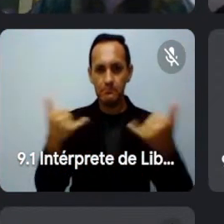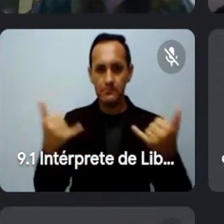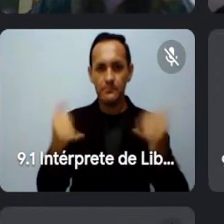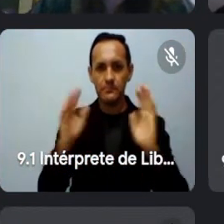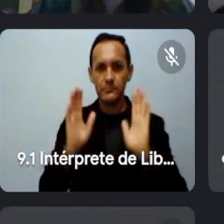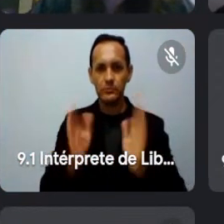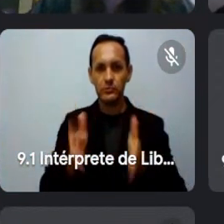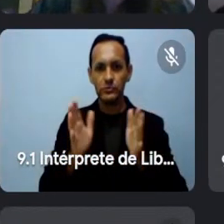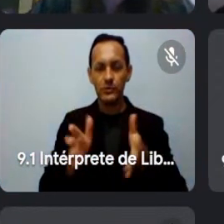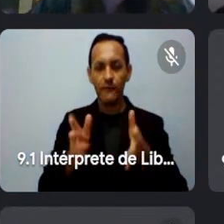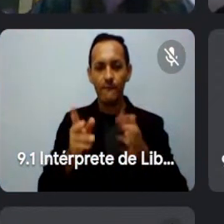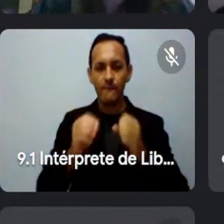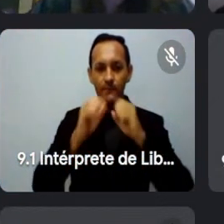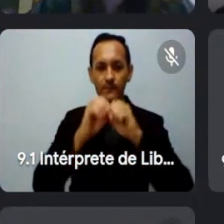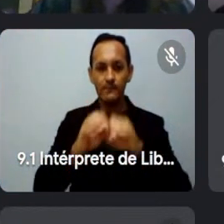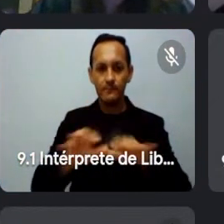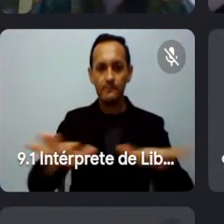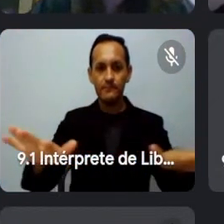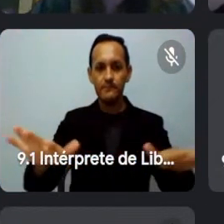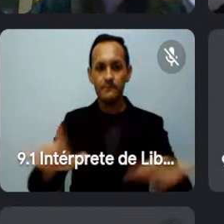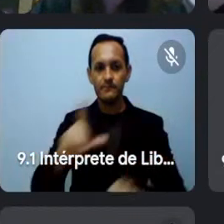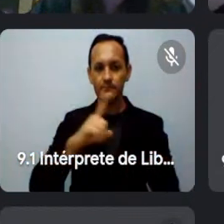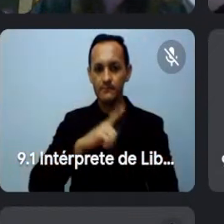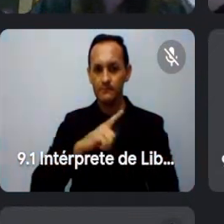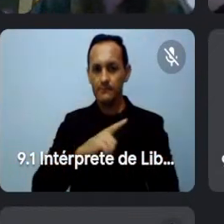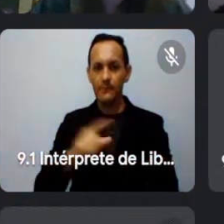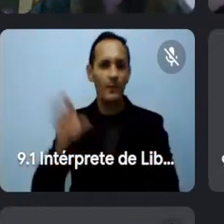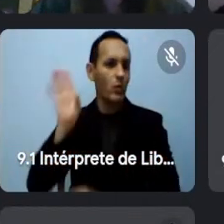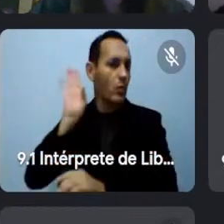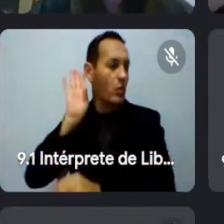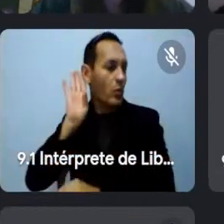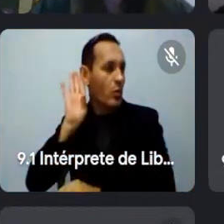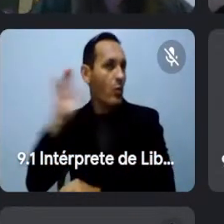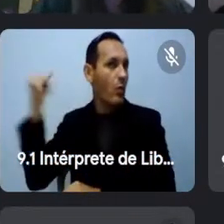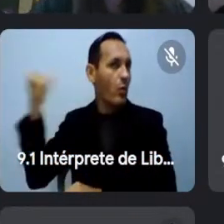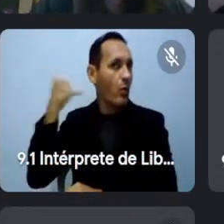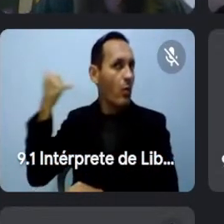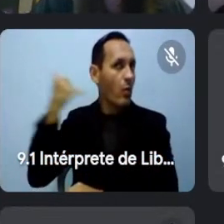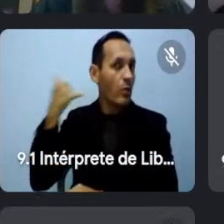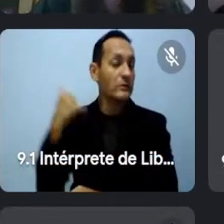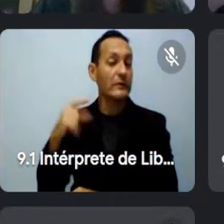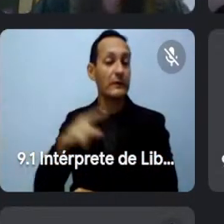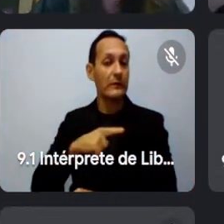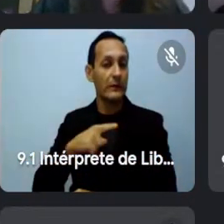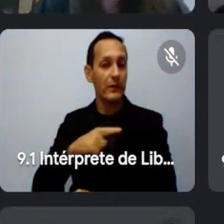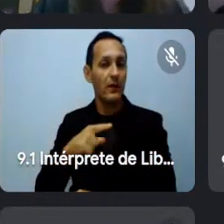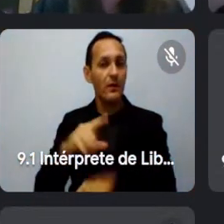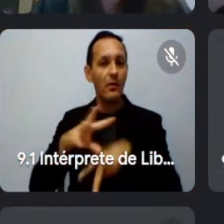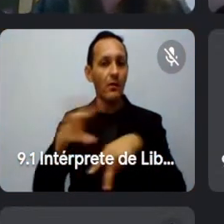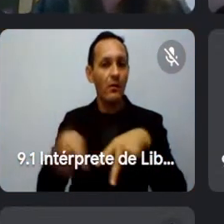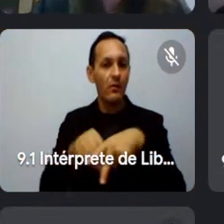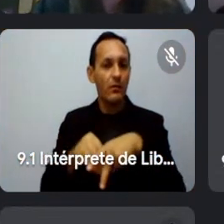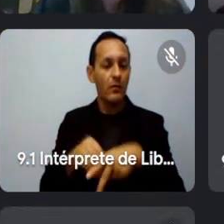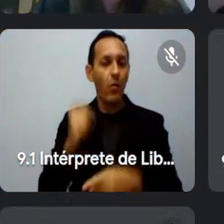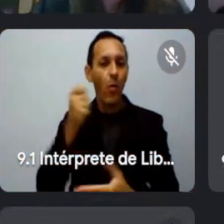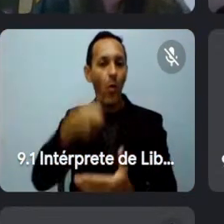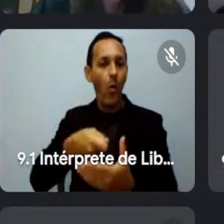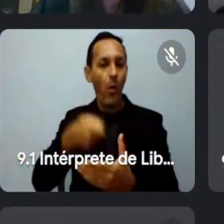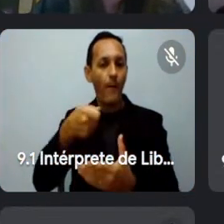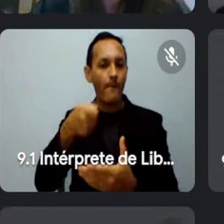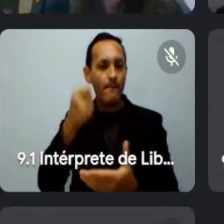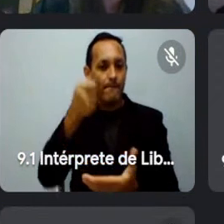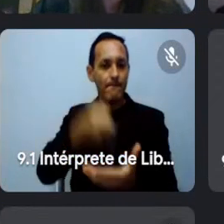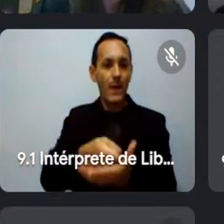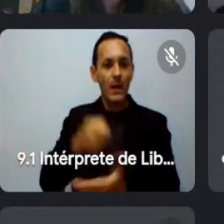passado essa informação que havia essas denúncias de compra de voto né E foi aprendido essa quantia e esse